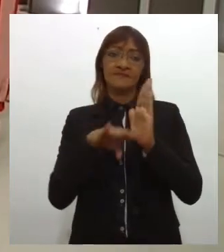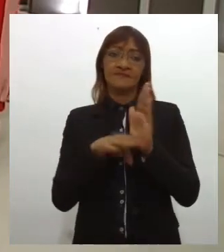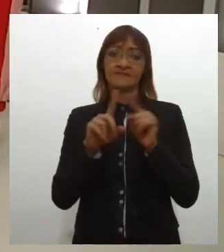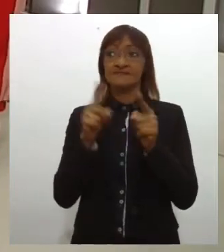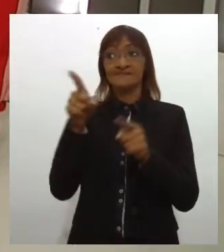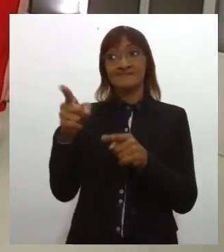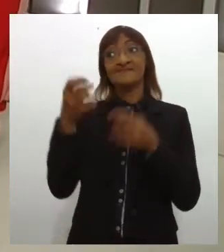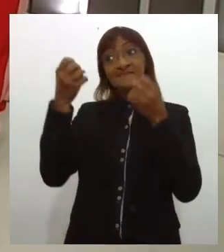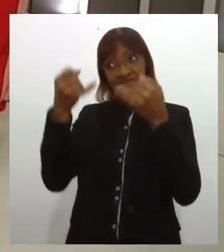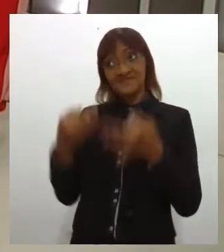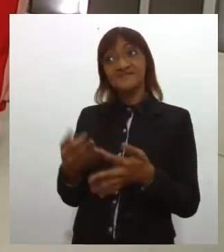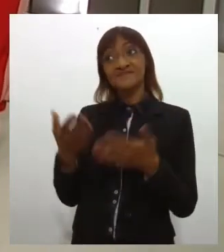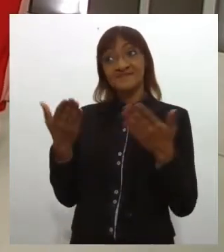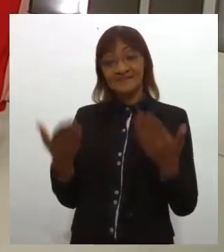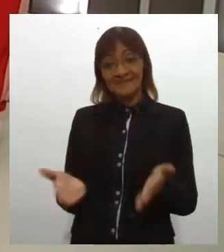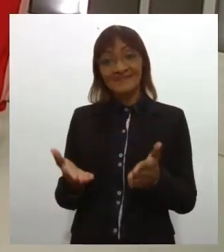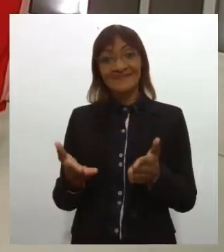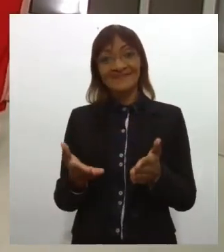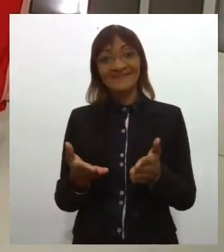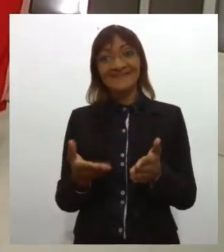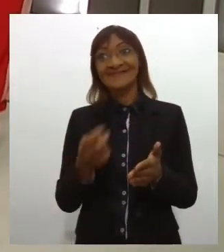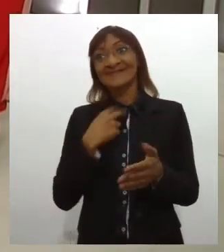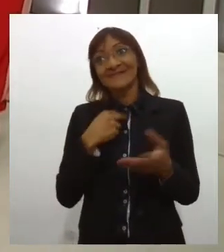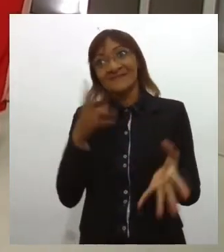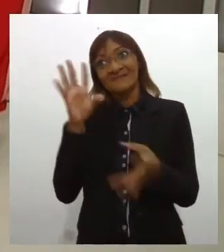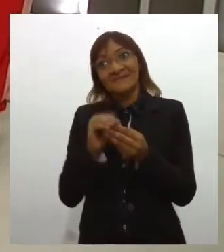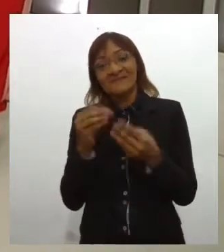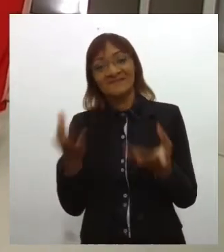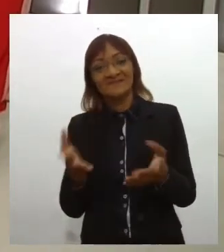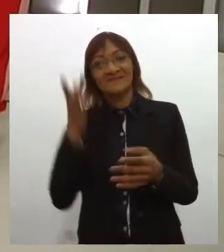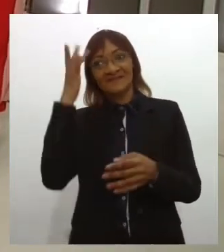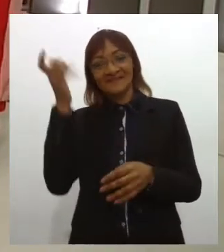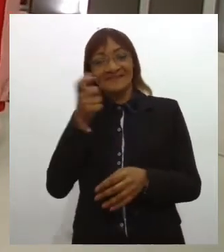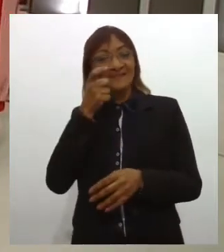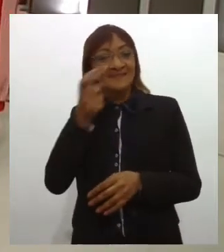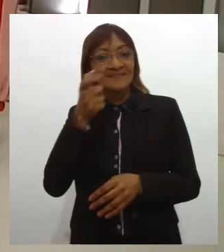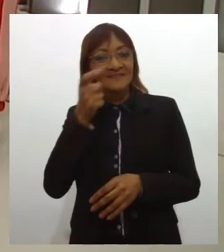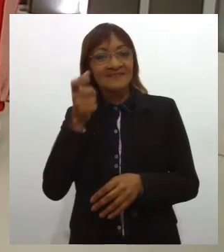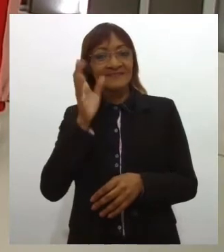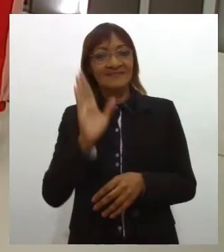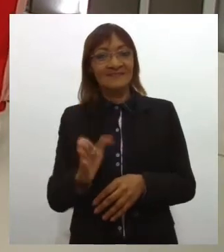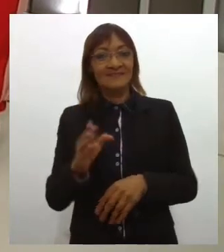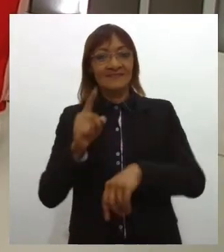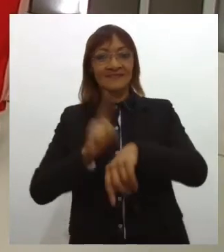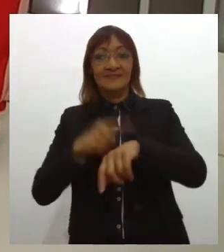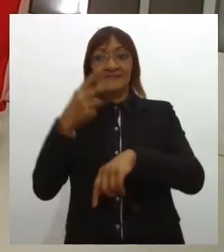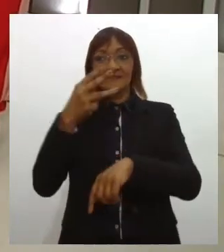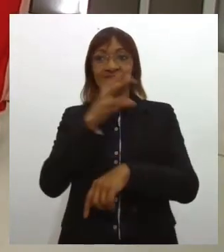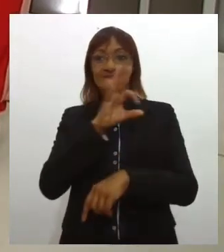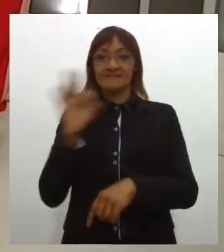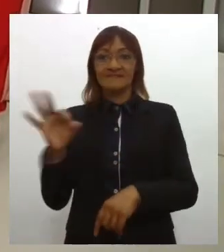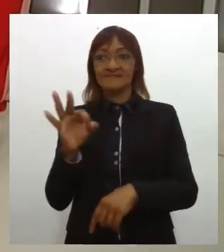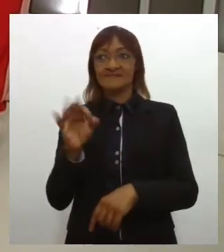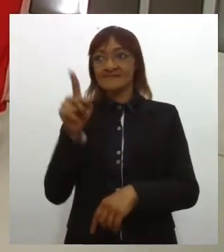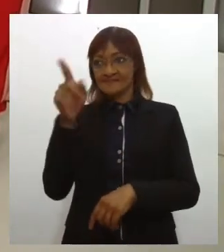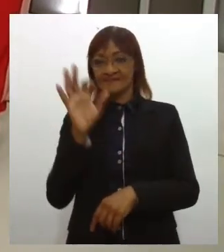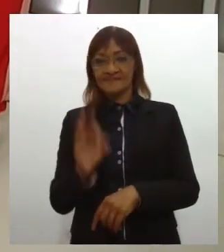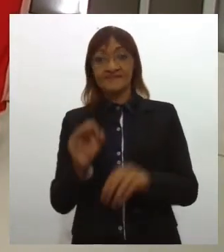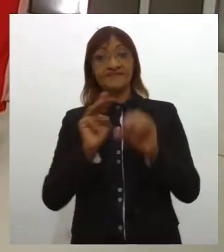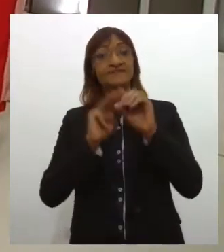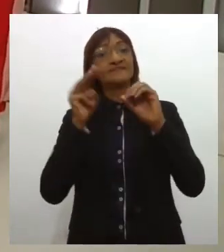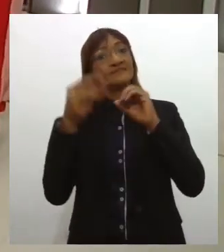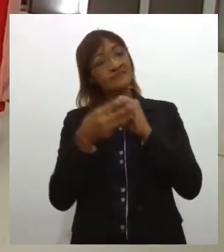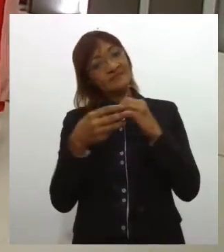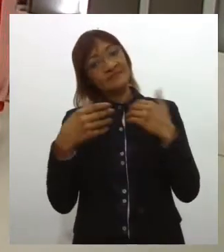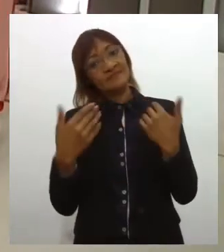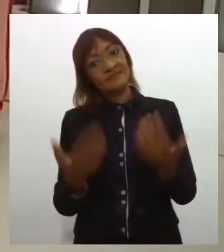mesmo disse, a gente estaria dando spoiler. Amanhã vocês vão assistir a partir, né, das 3 horas aqui da tarde na TV Ales. Então a